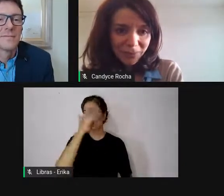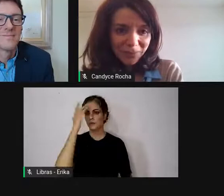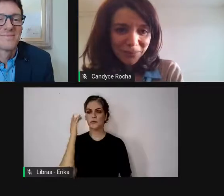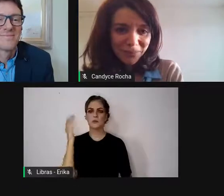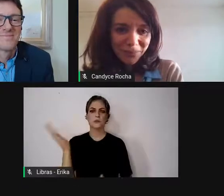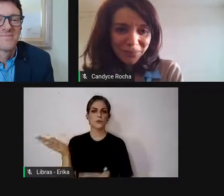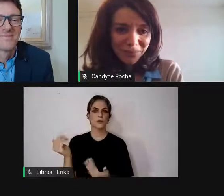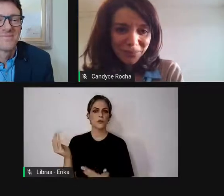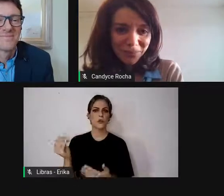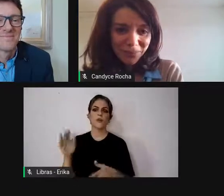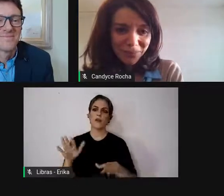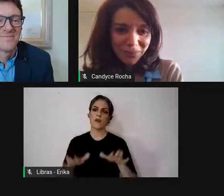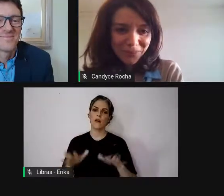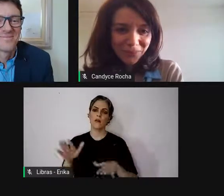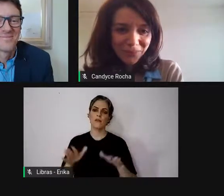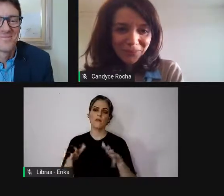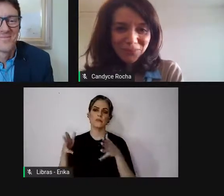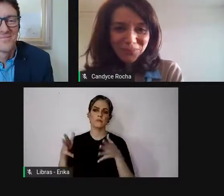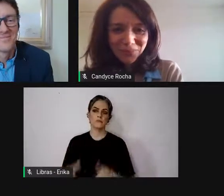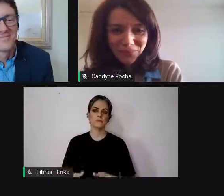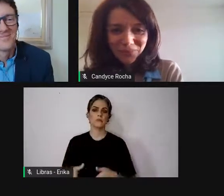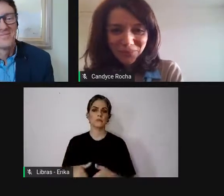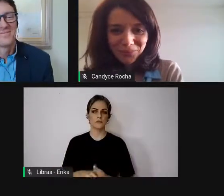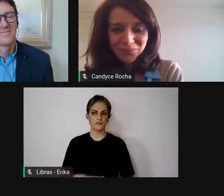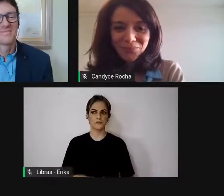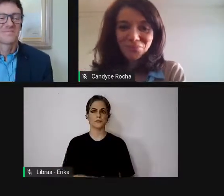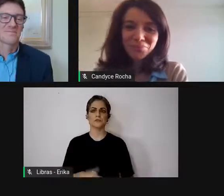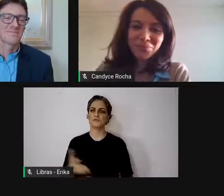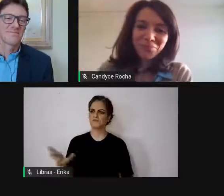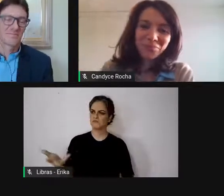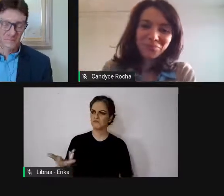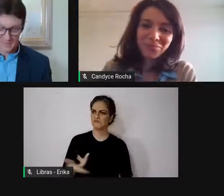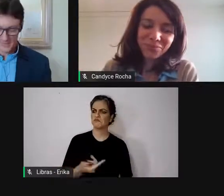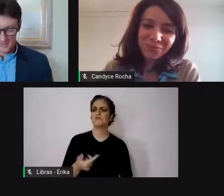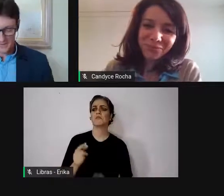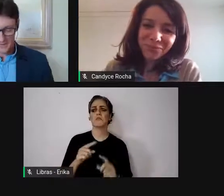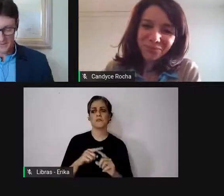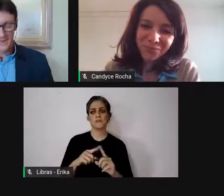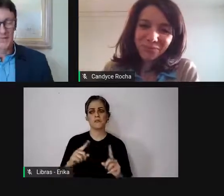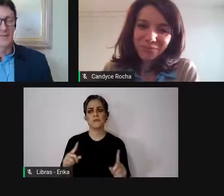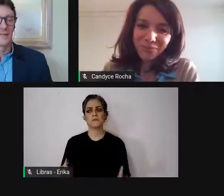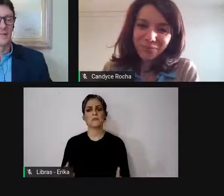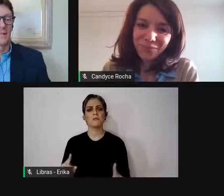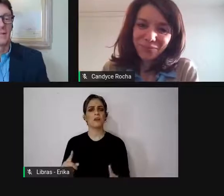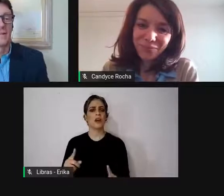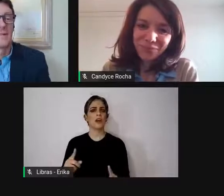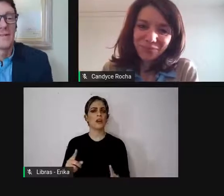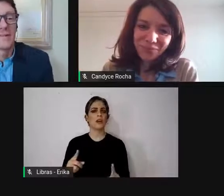tem né, a seleção sub-17 é fantástica, mas tem muitos que estão nesse